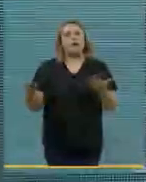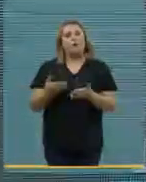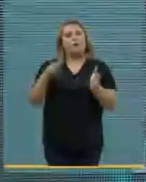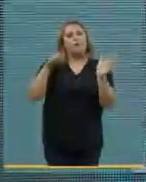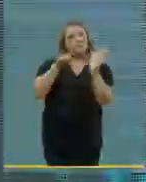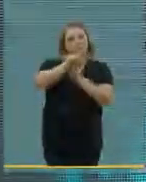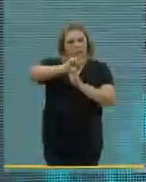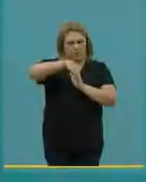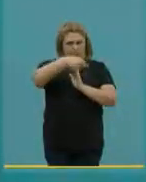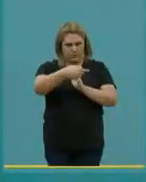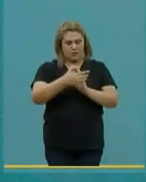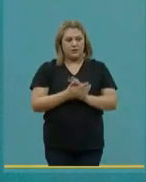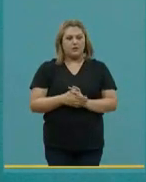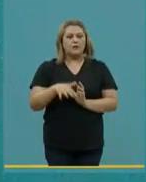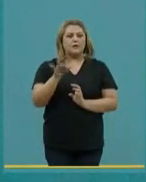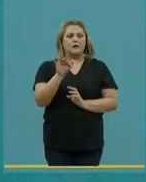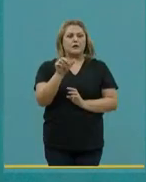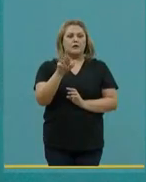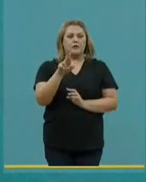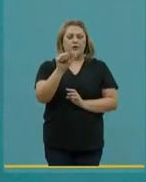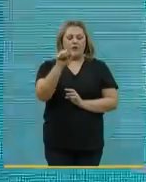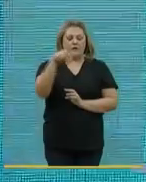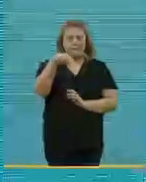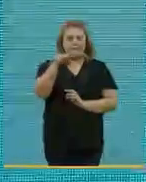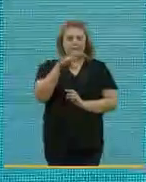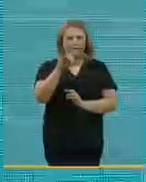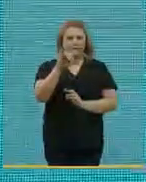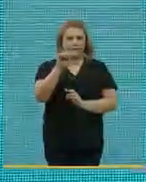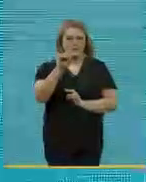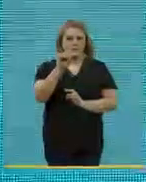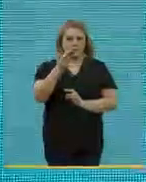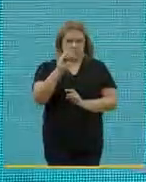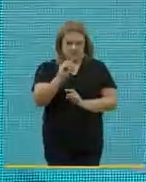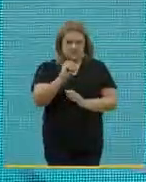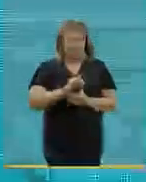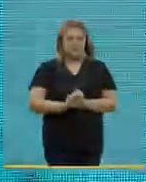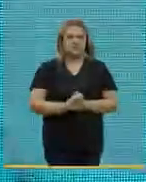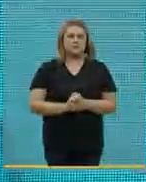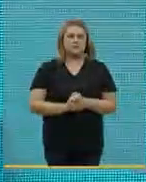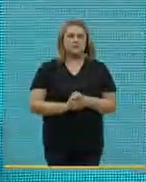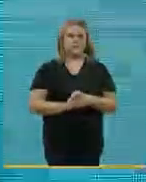francisco vilela da tv horizonte ele fará a pergunta para